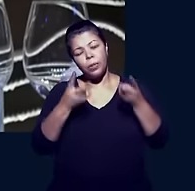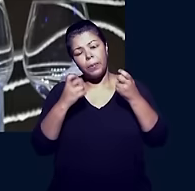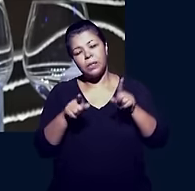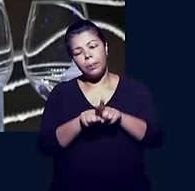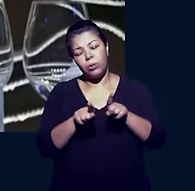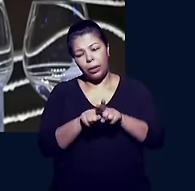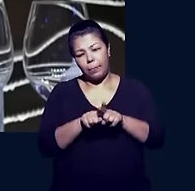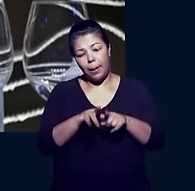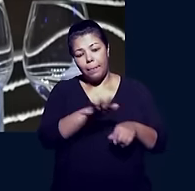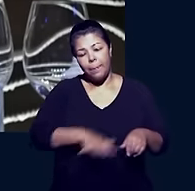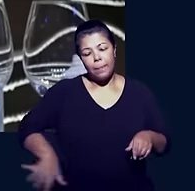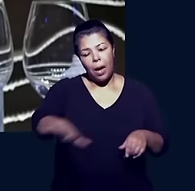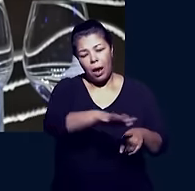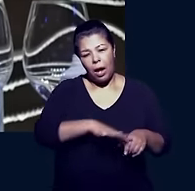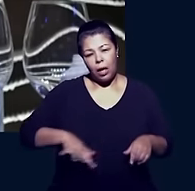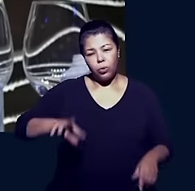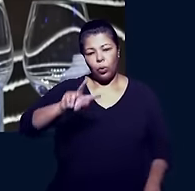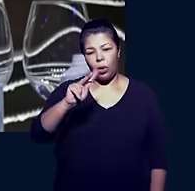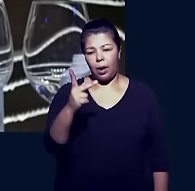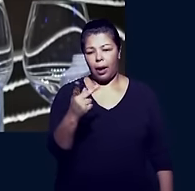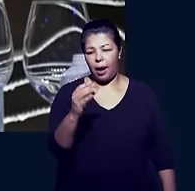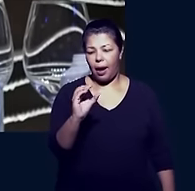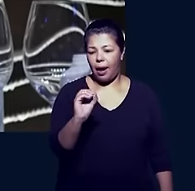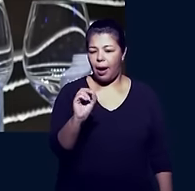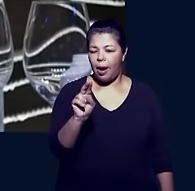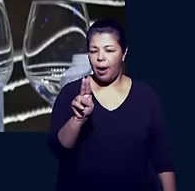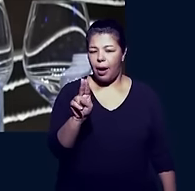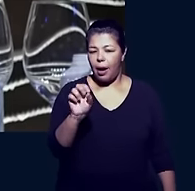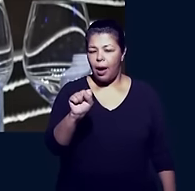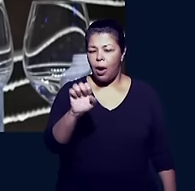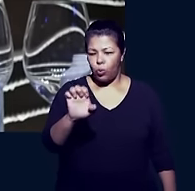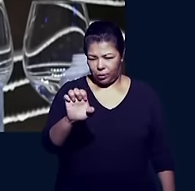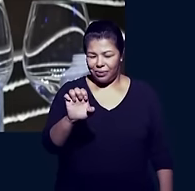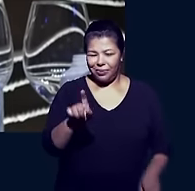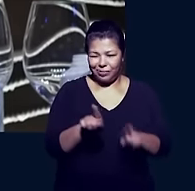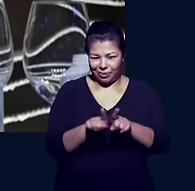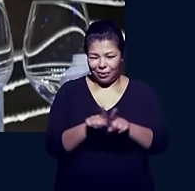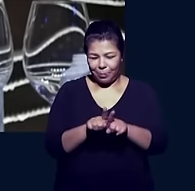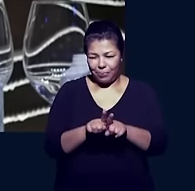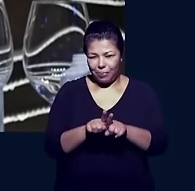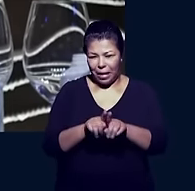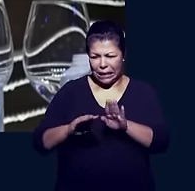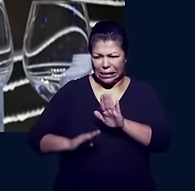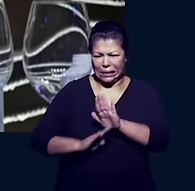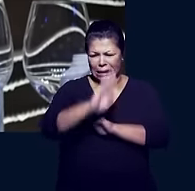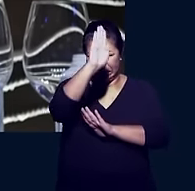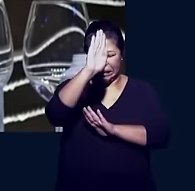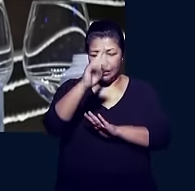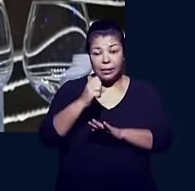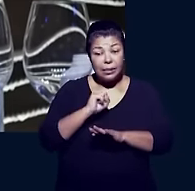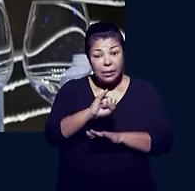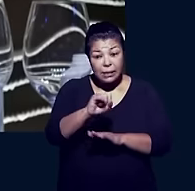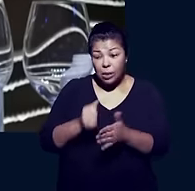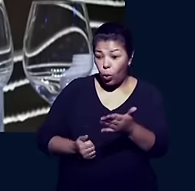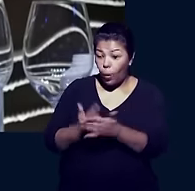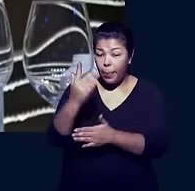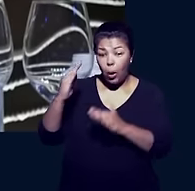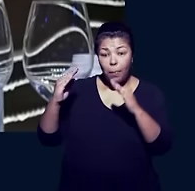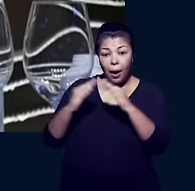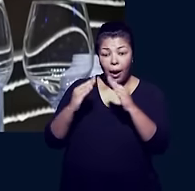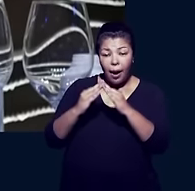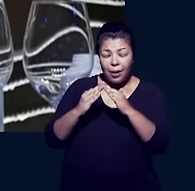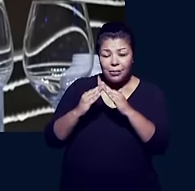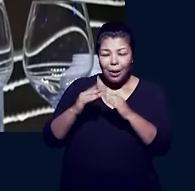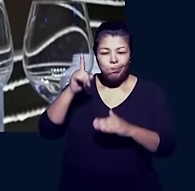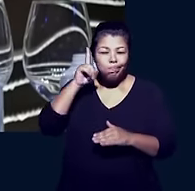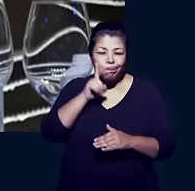americano tá com preço de housing subindo com mortgage né para você comprar uma casa nos Estados Unidos vai tomar uma hipoteca 88% é quase preço de tomar